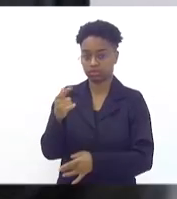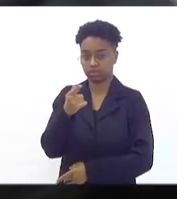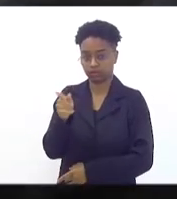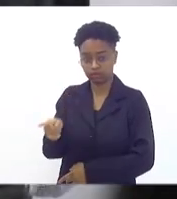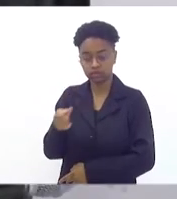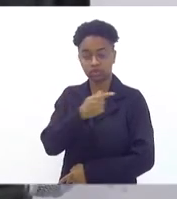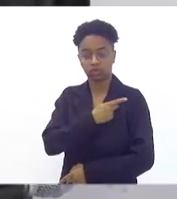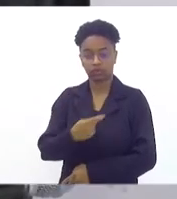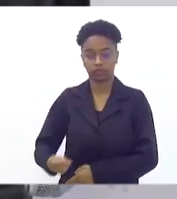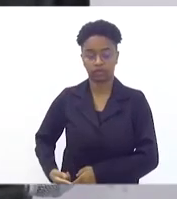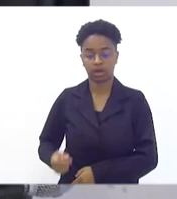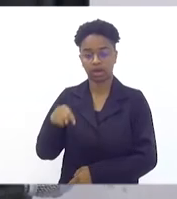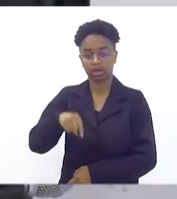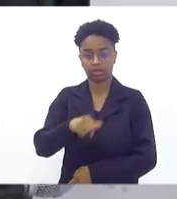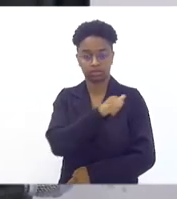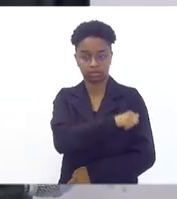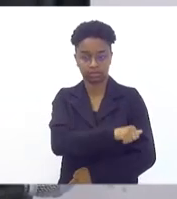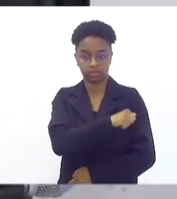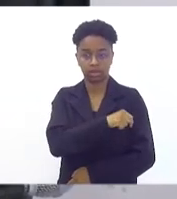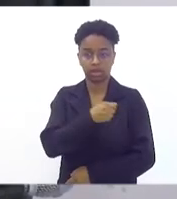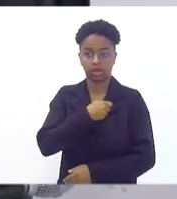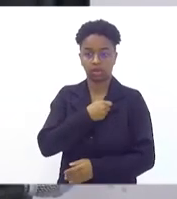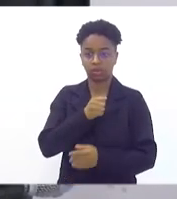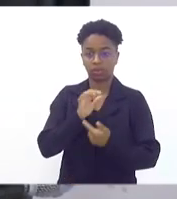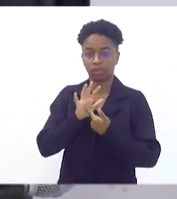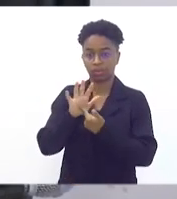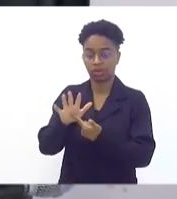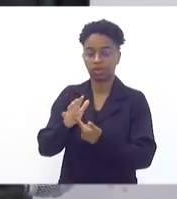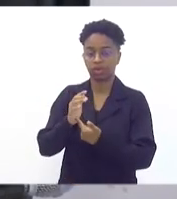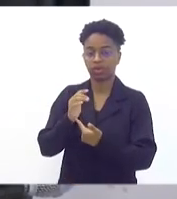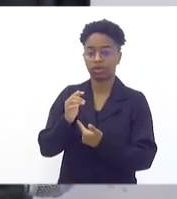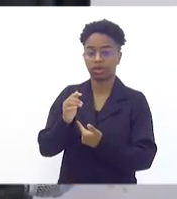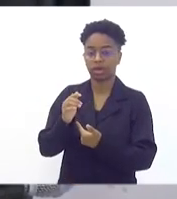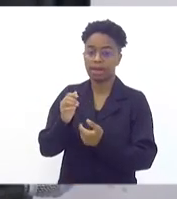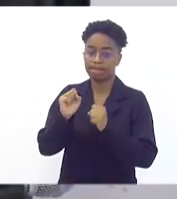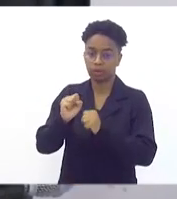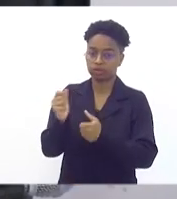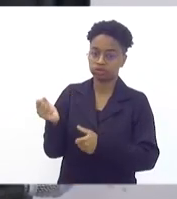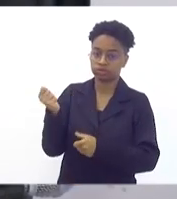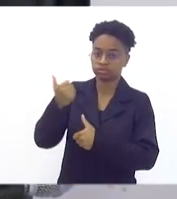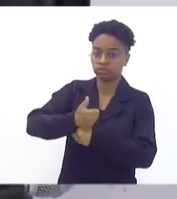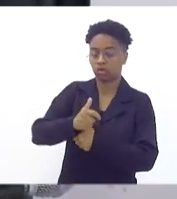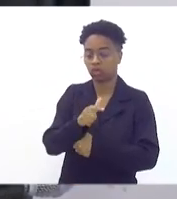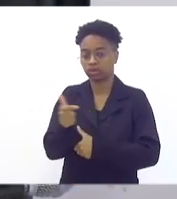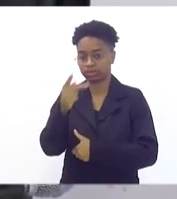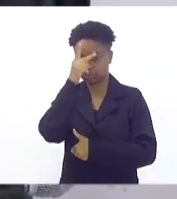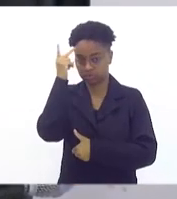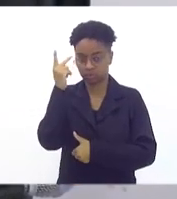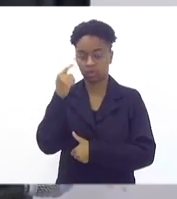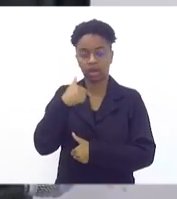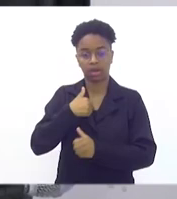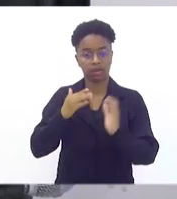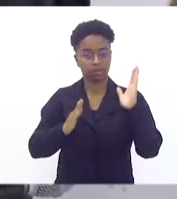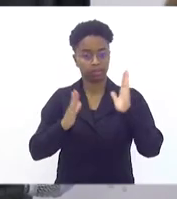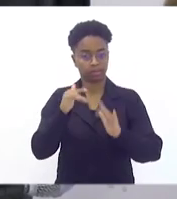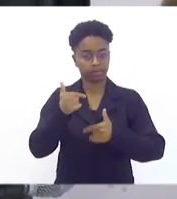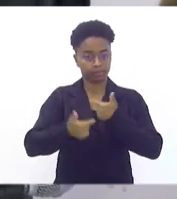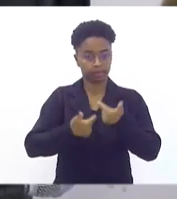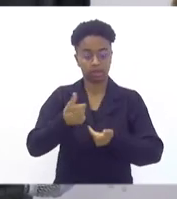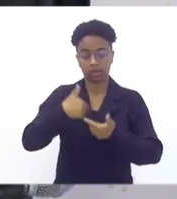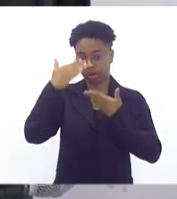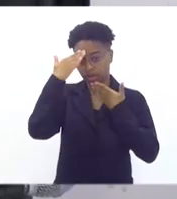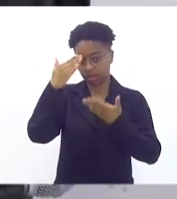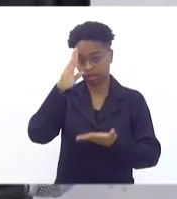do Estado do Rio de Janeiro este honroso cargo que ocupei por este período Desde já agradeço a vossa excelência a